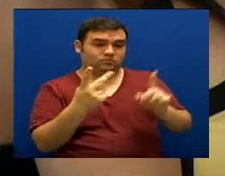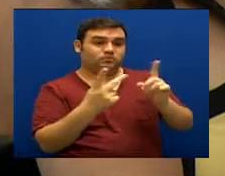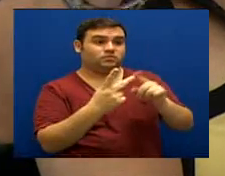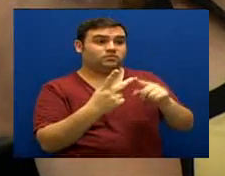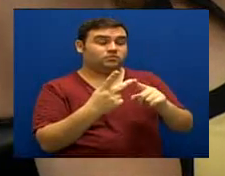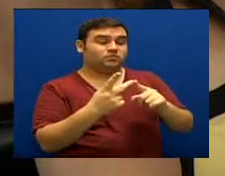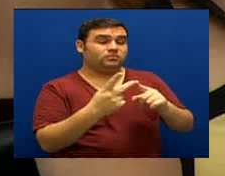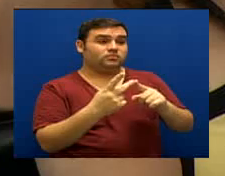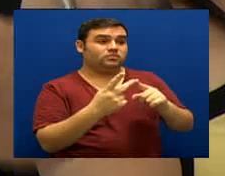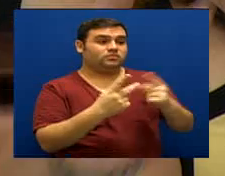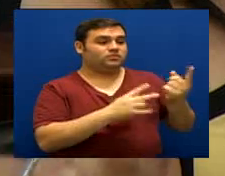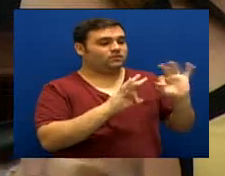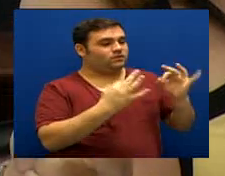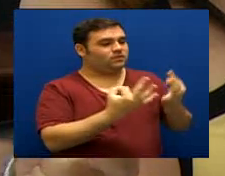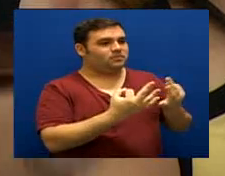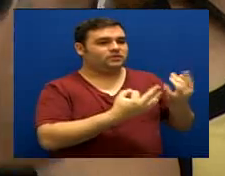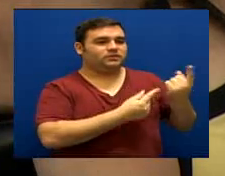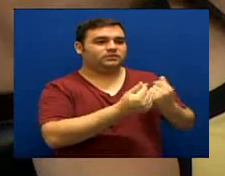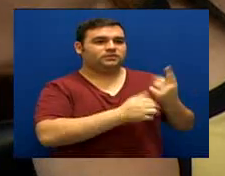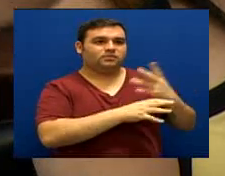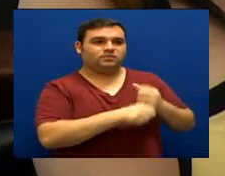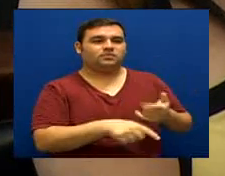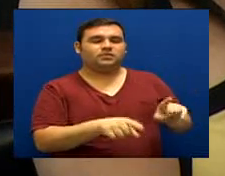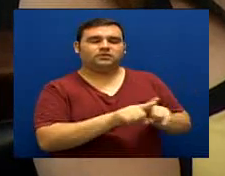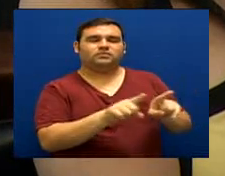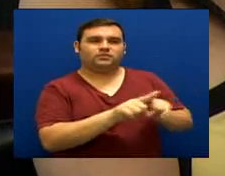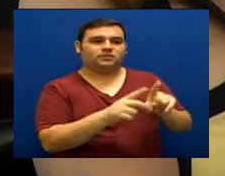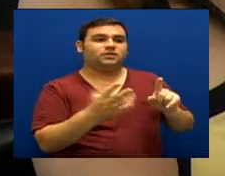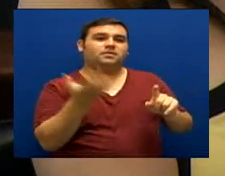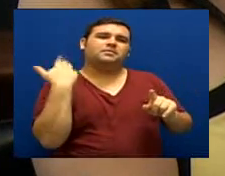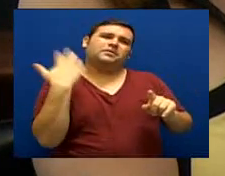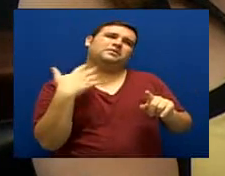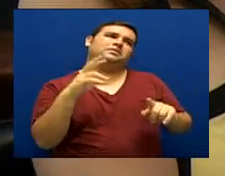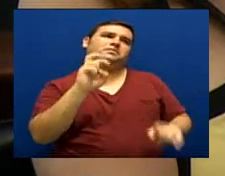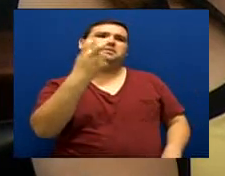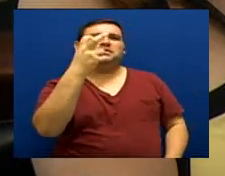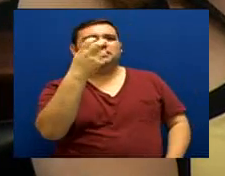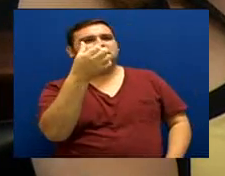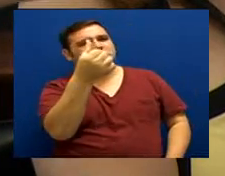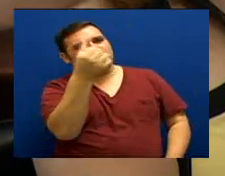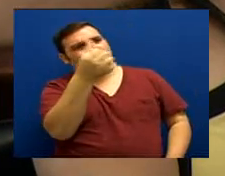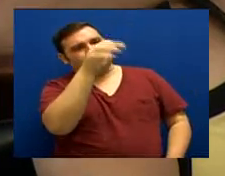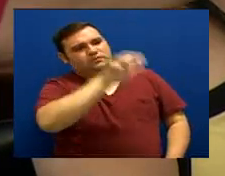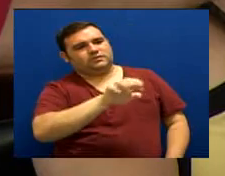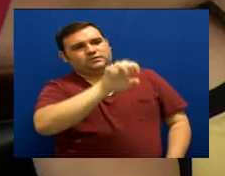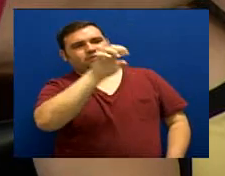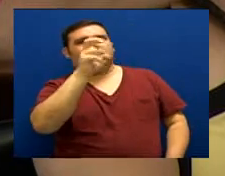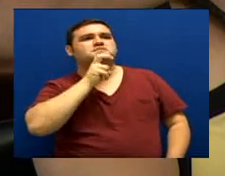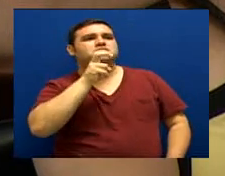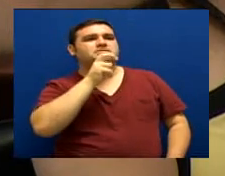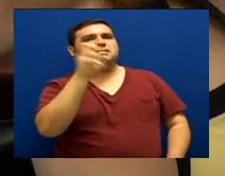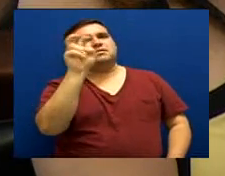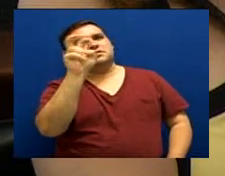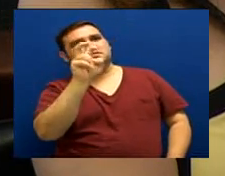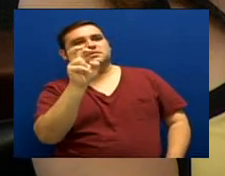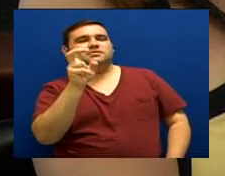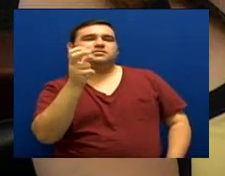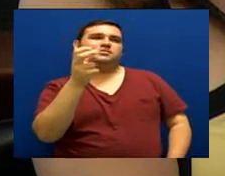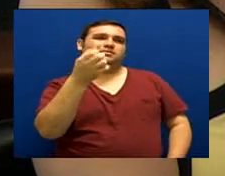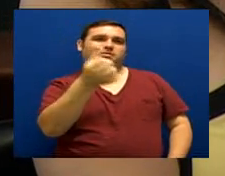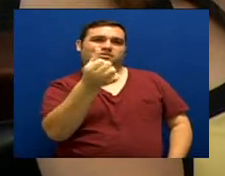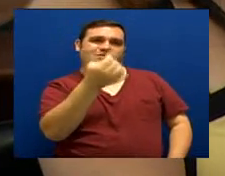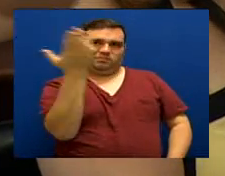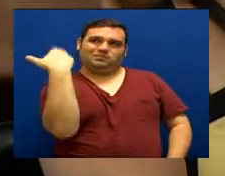renda média familiar nós ocupamos o quinto sexto lugar no estado em